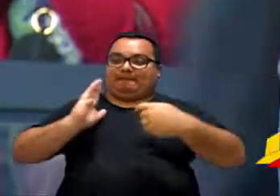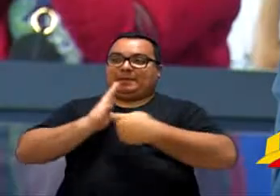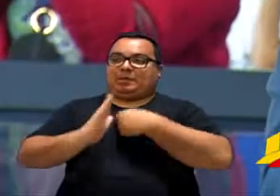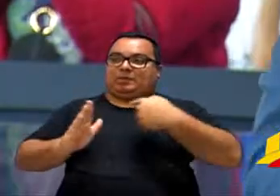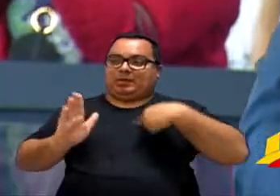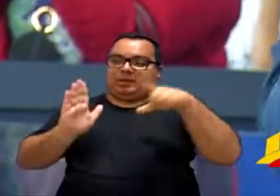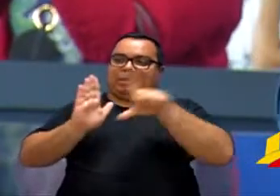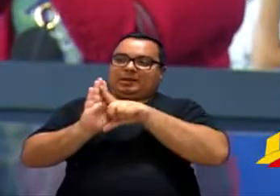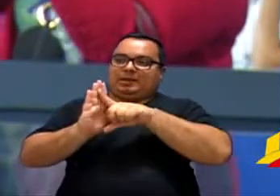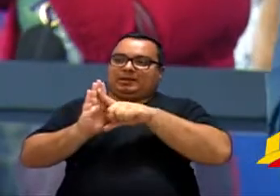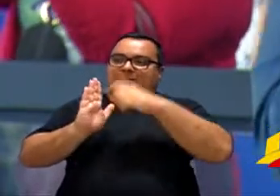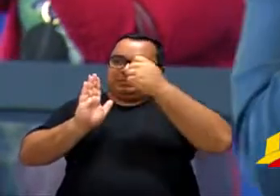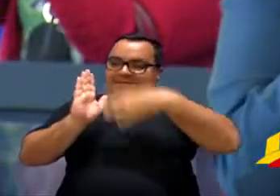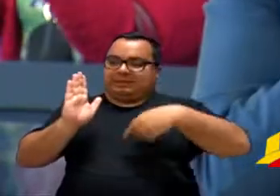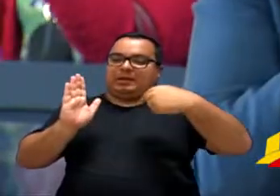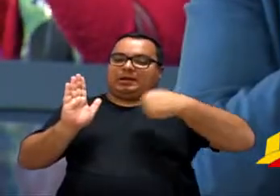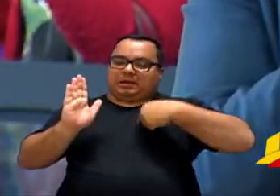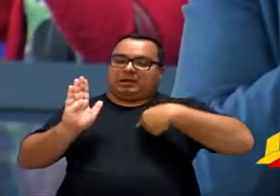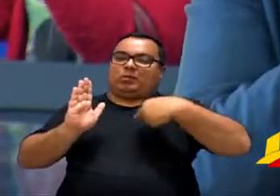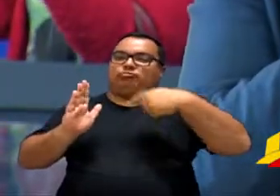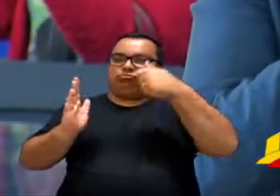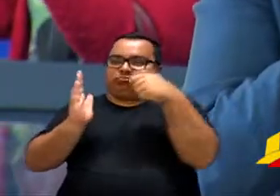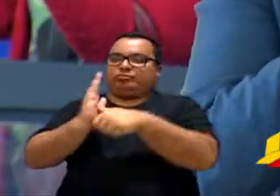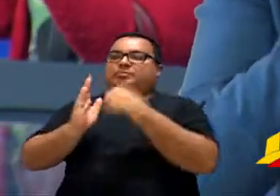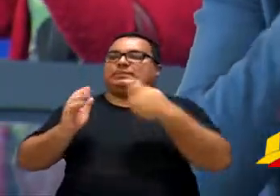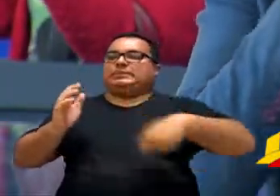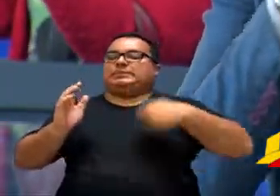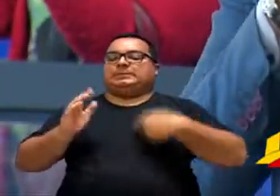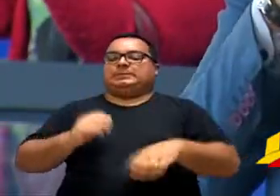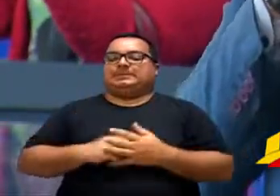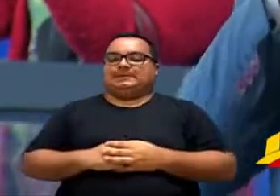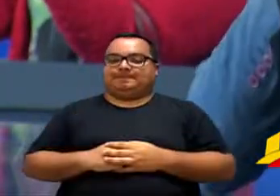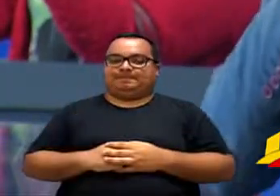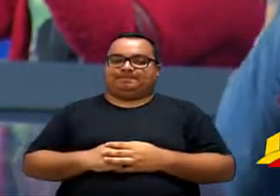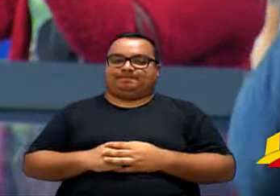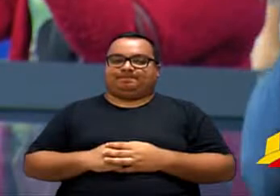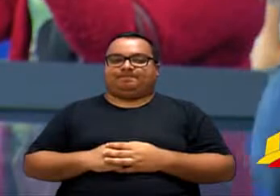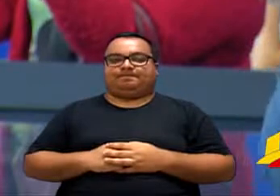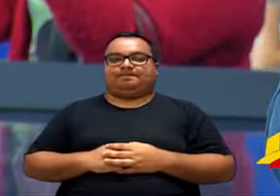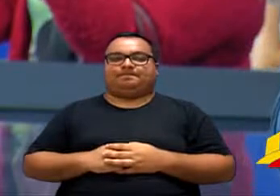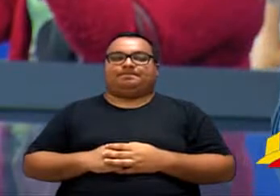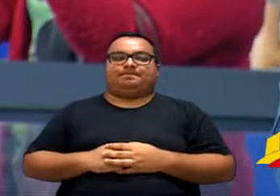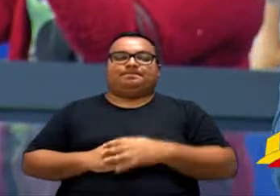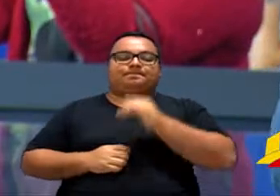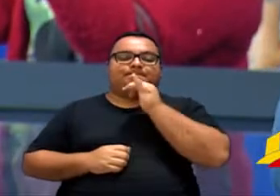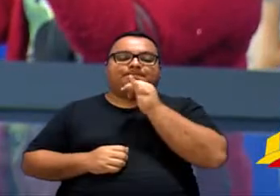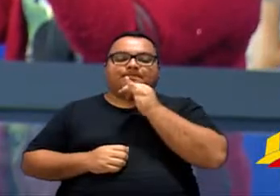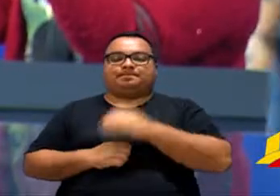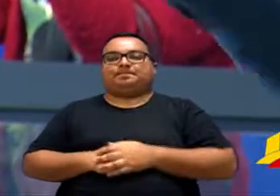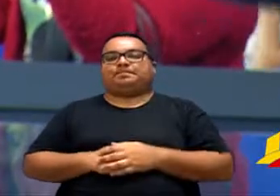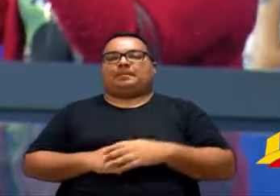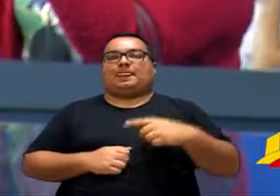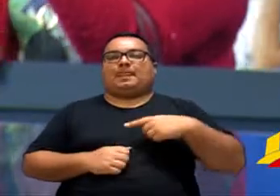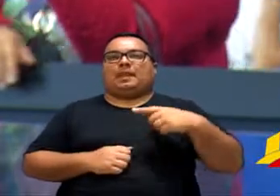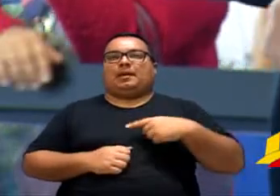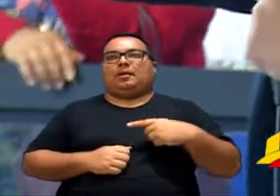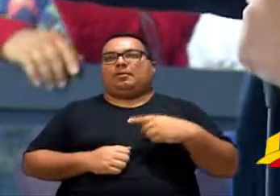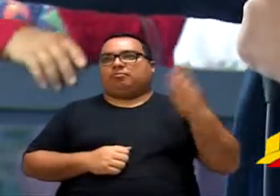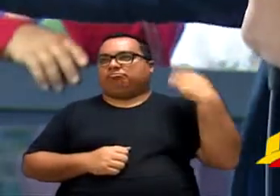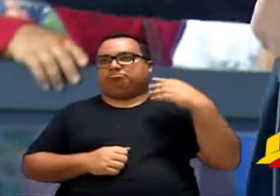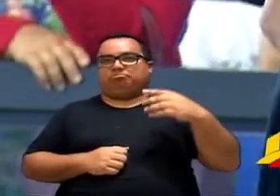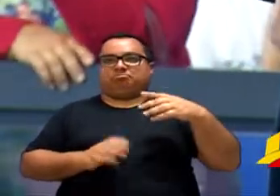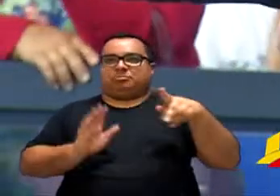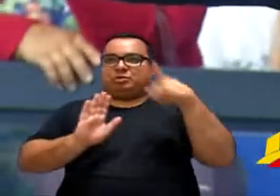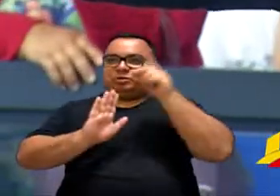é legal tem que ó Comissão de Justiça O que que tem que olhar por exemplo quantos projetos vereadores eu vou ter contra projetos da